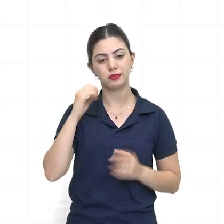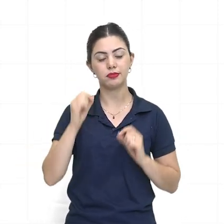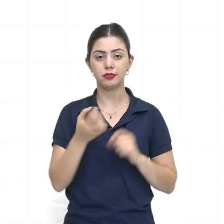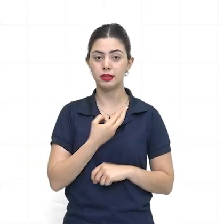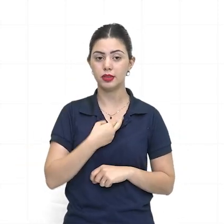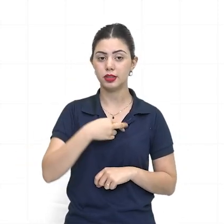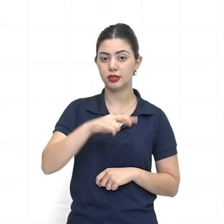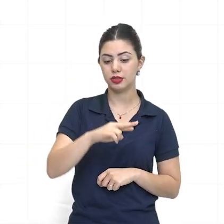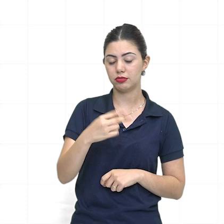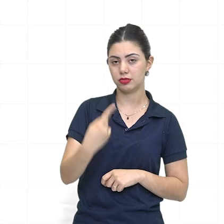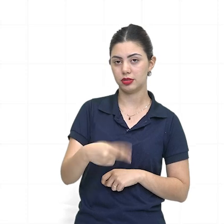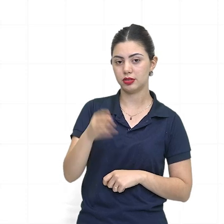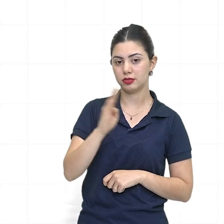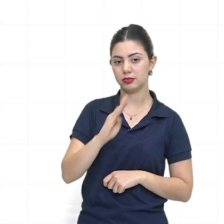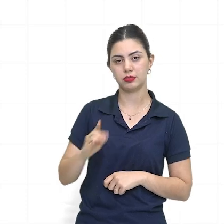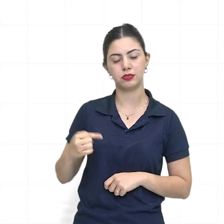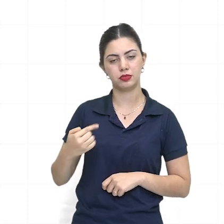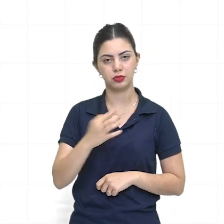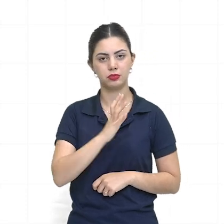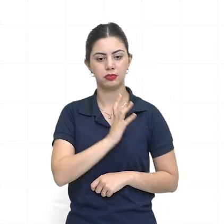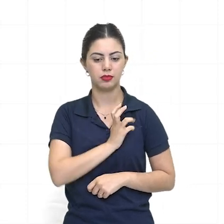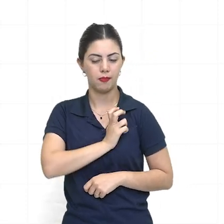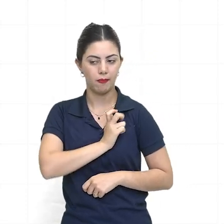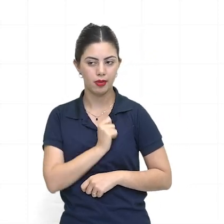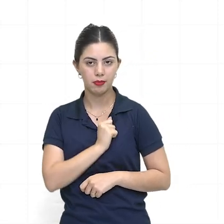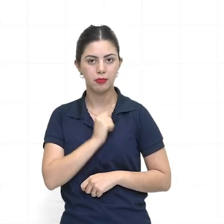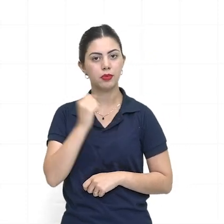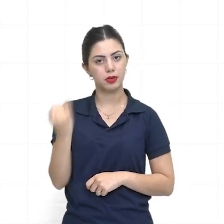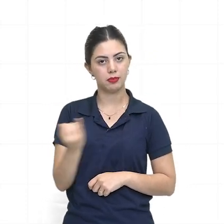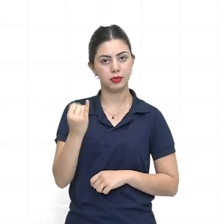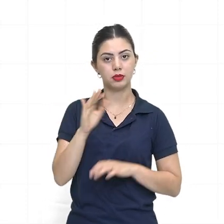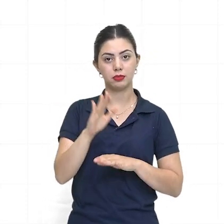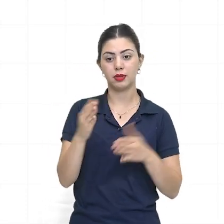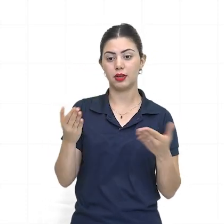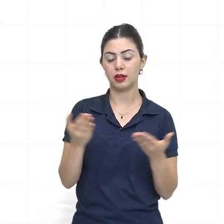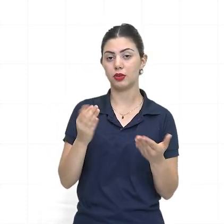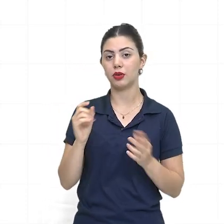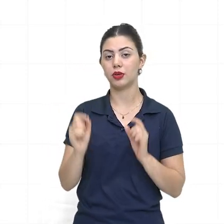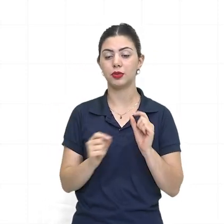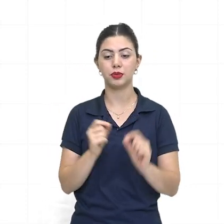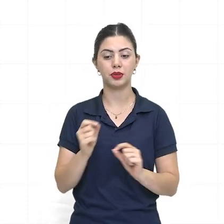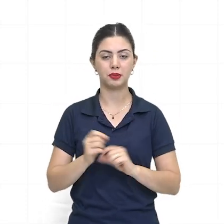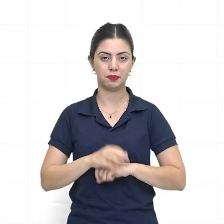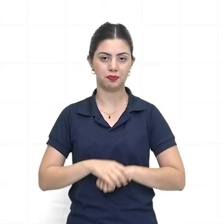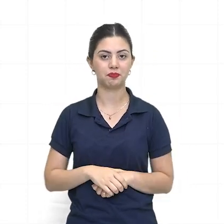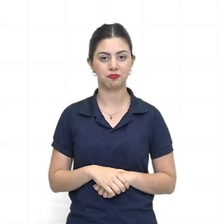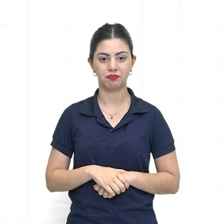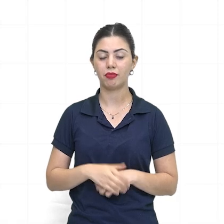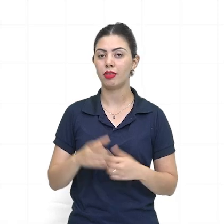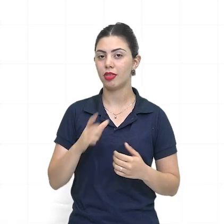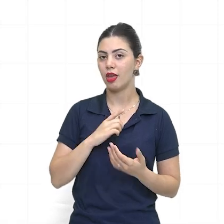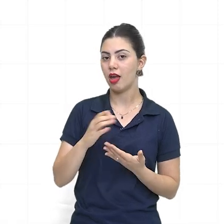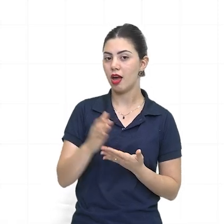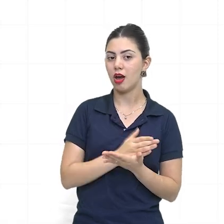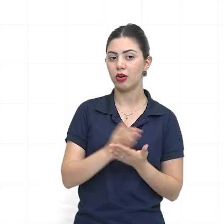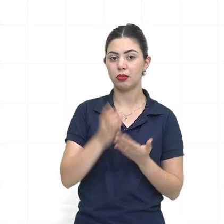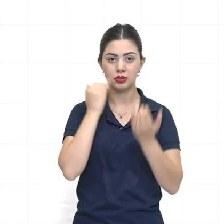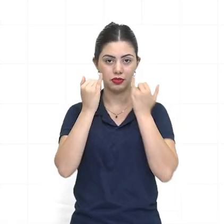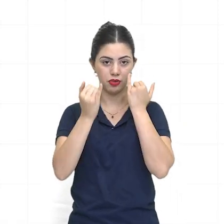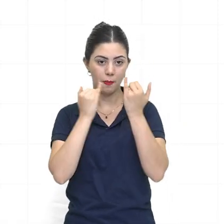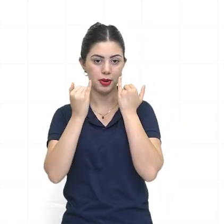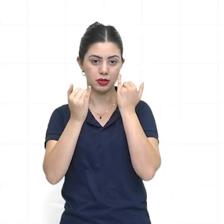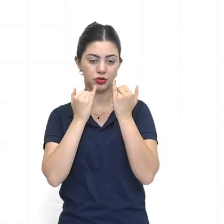religiões brasileiras a questão da solidariedade é muito importante. Mas vamos agora finalizar nossa aula com algumas mensagens sobre